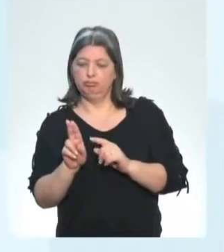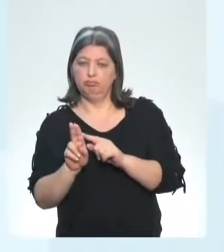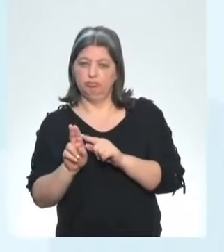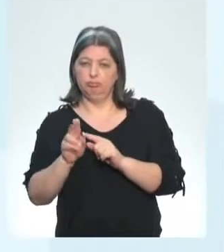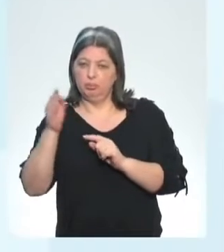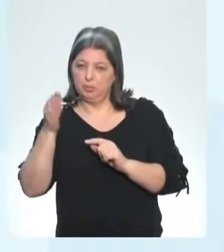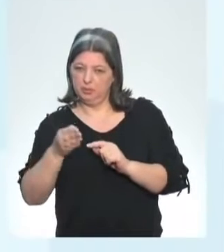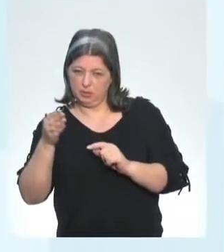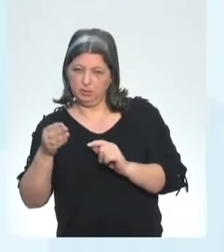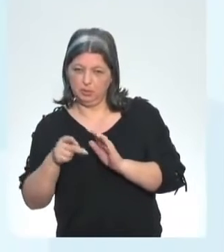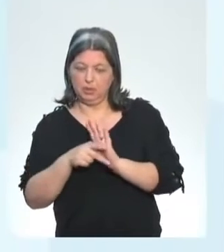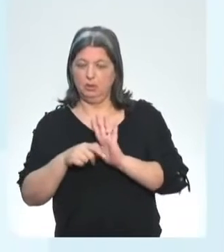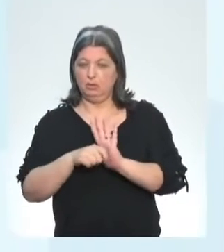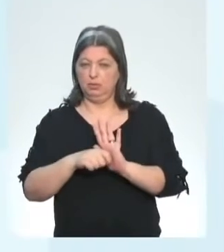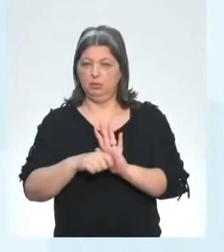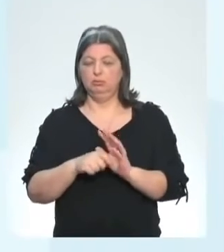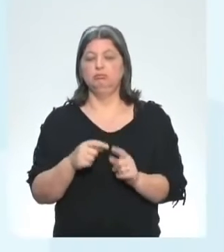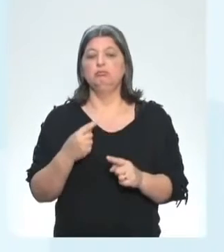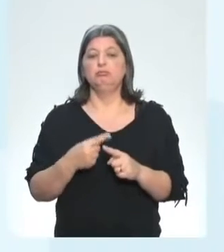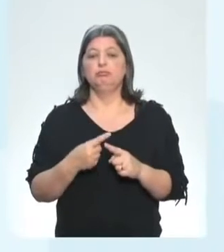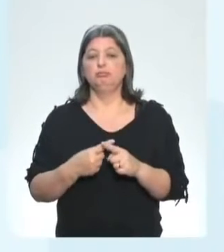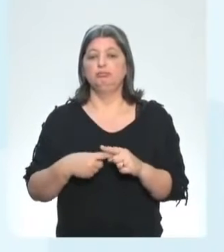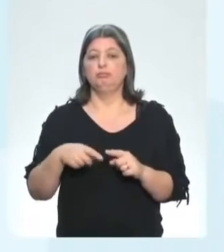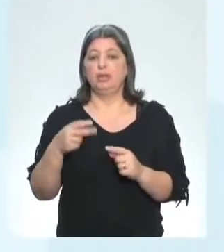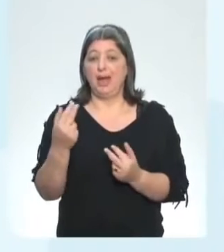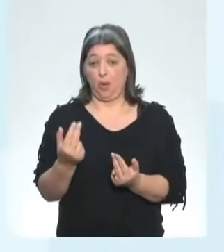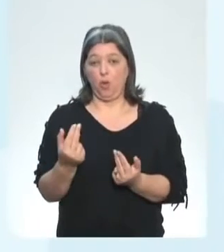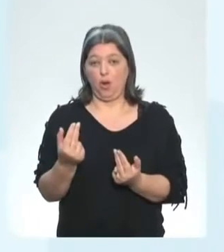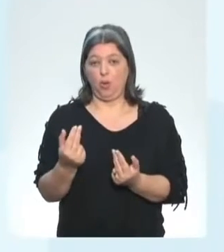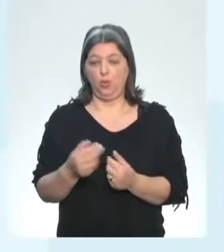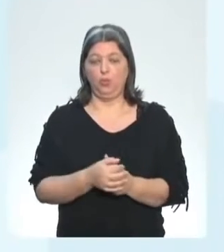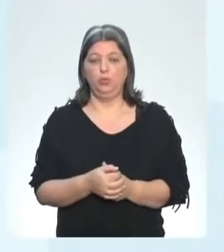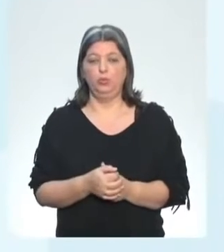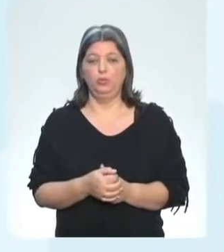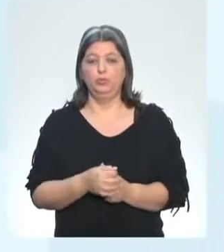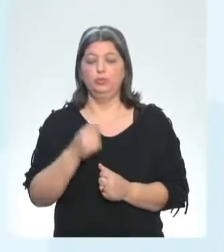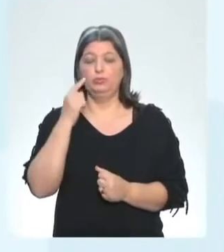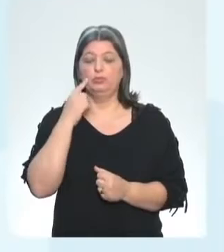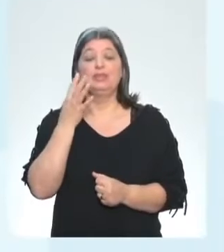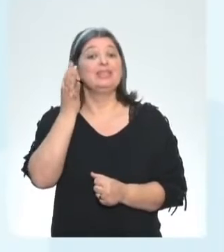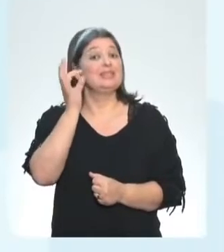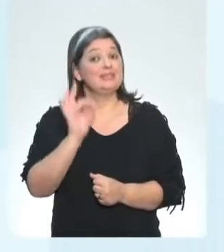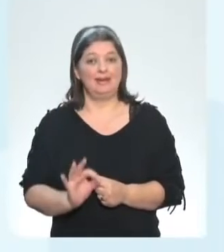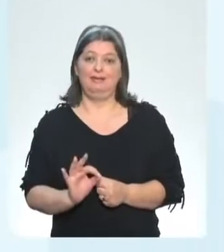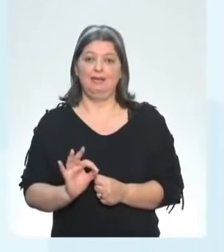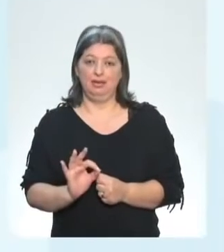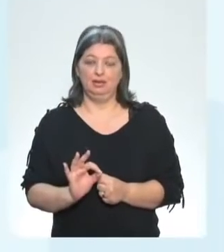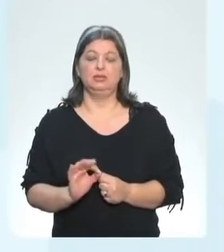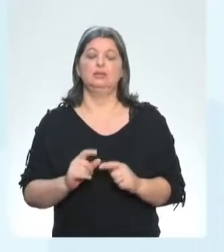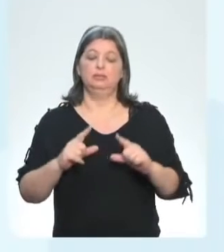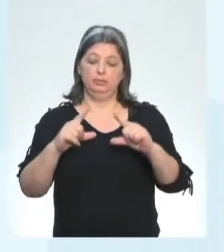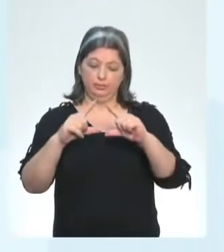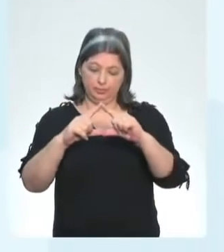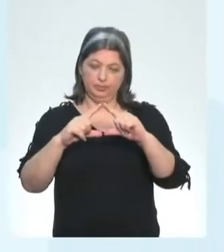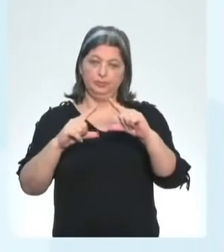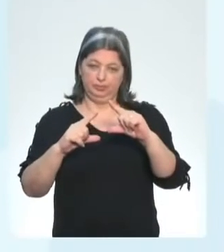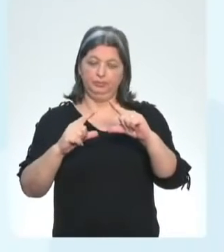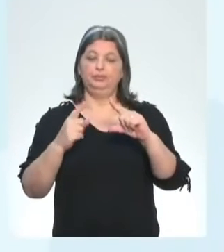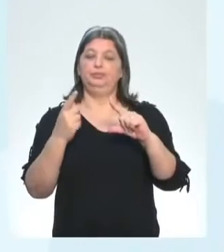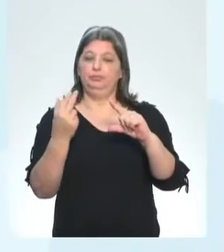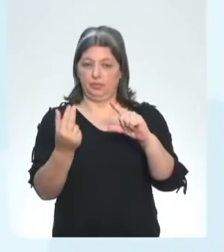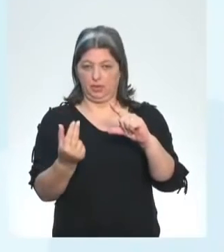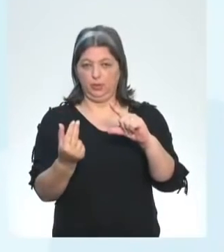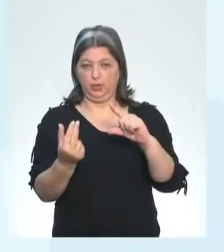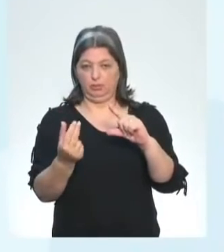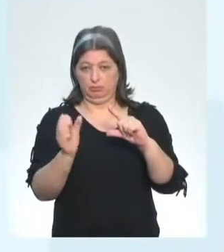RI. Quer dizer que este lado é paralelo a este. Então, isto garante que os dois triângulos têm